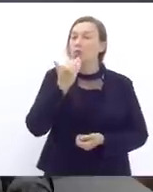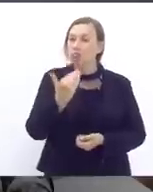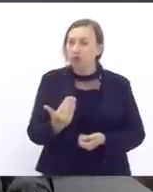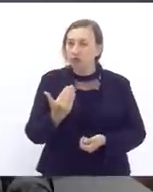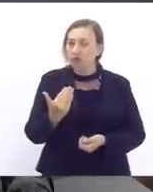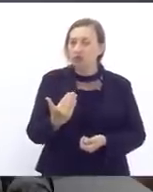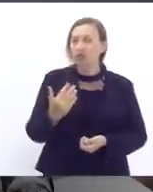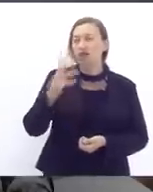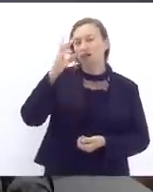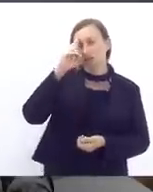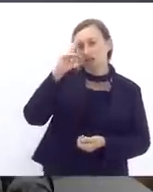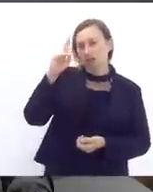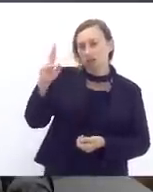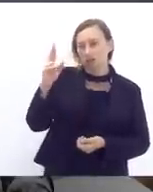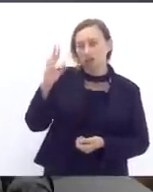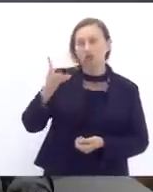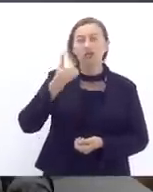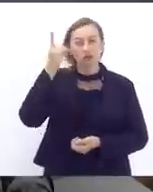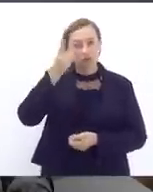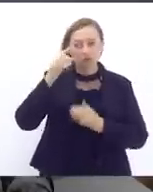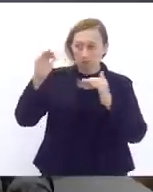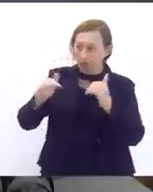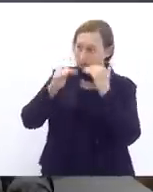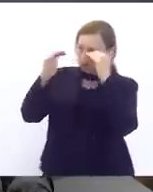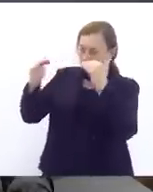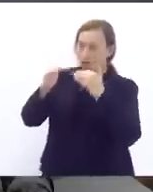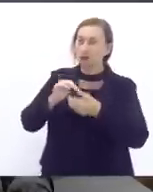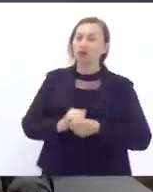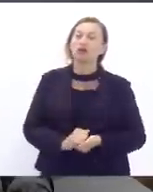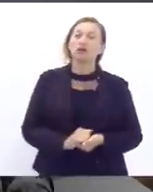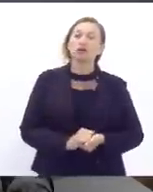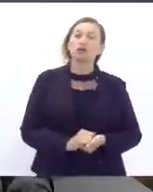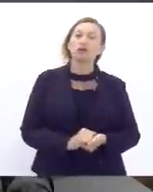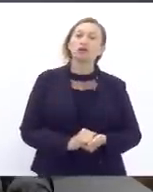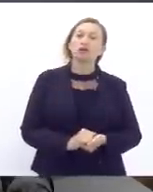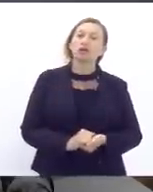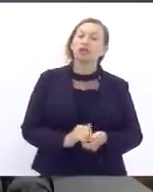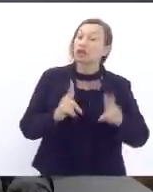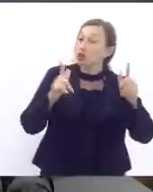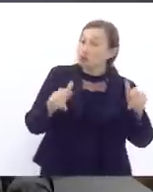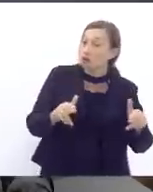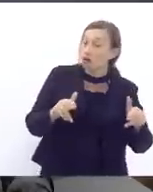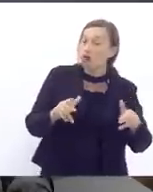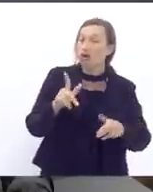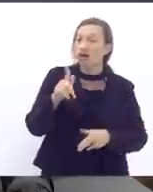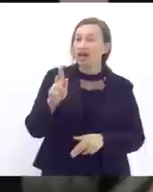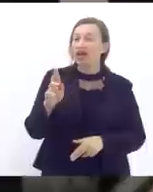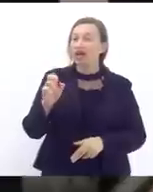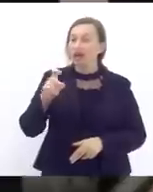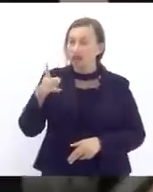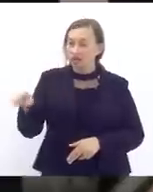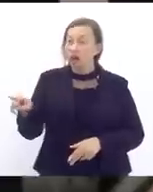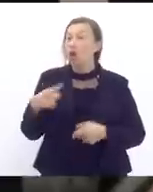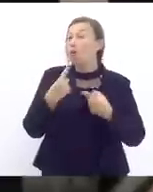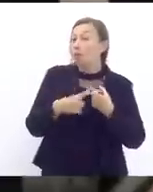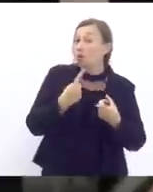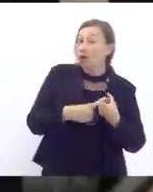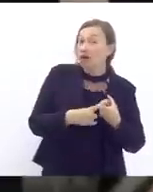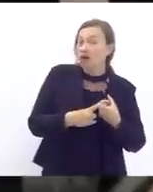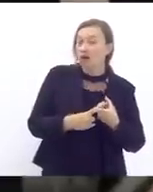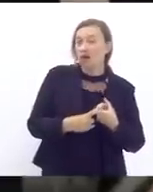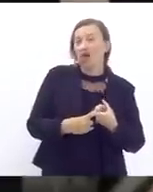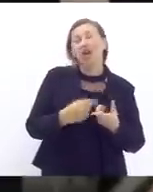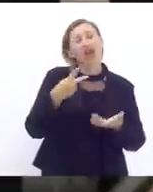da senhora de vossa excelência que faça o mesmo com relação a porque é muito